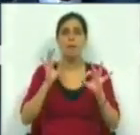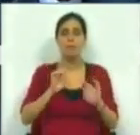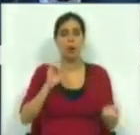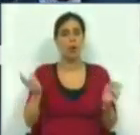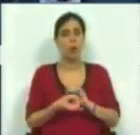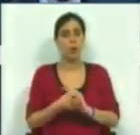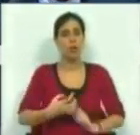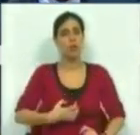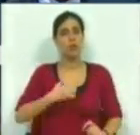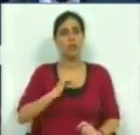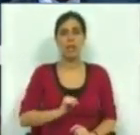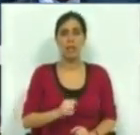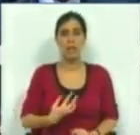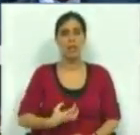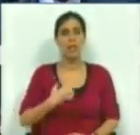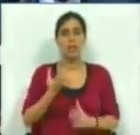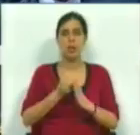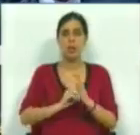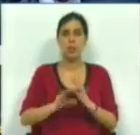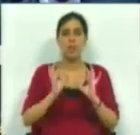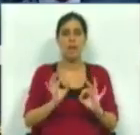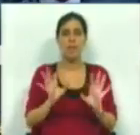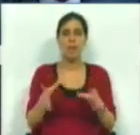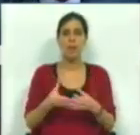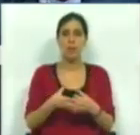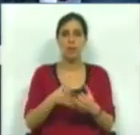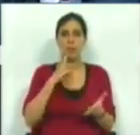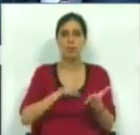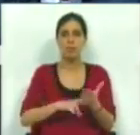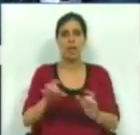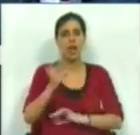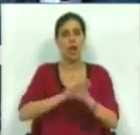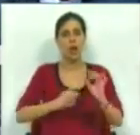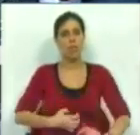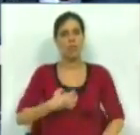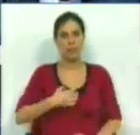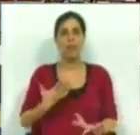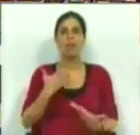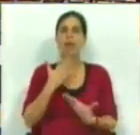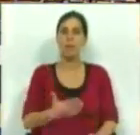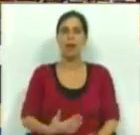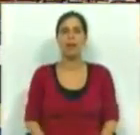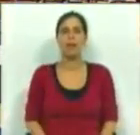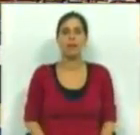frontalmente contrário ao seu espírito, ao espírito dos pais fundadores das comunidades e ao verdadeiro espírito europeu. Muito obrigado.